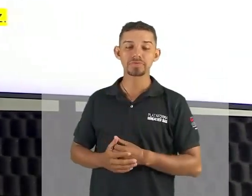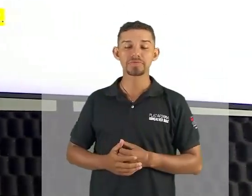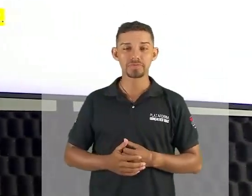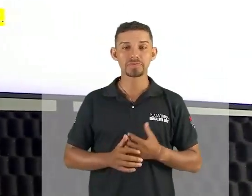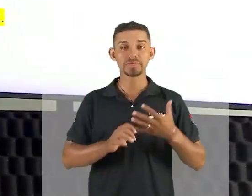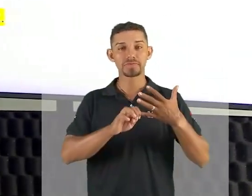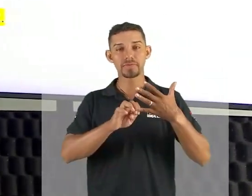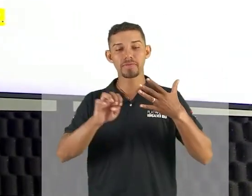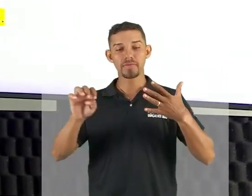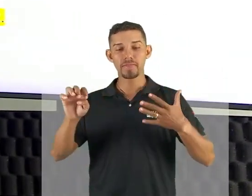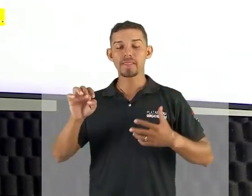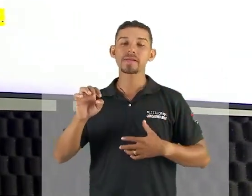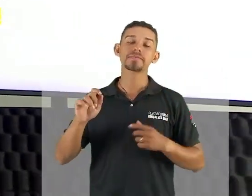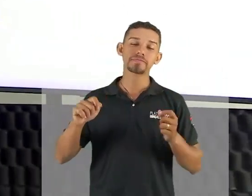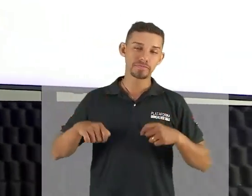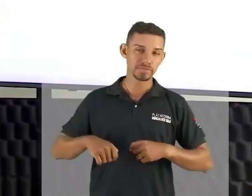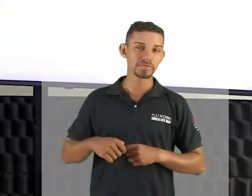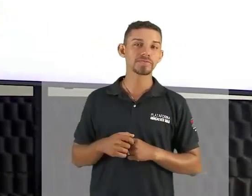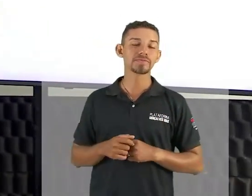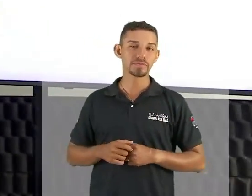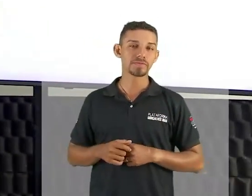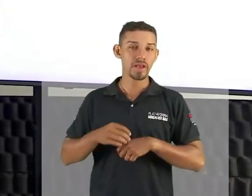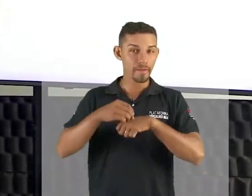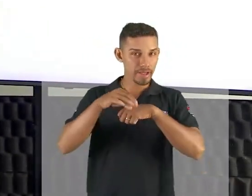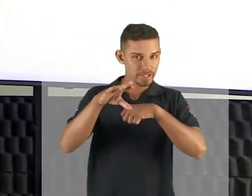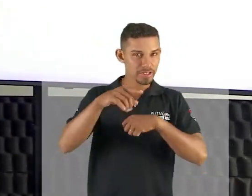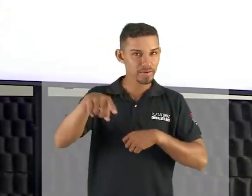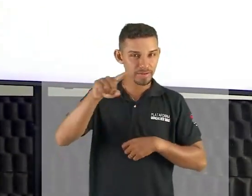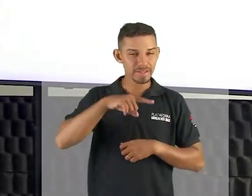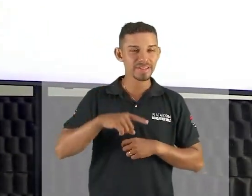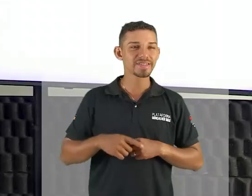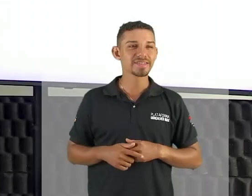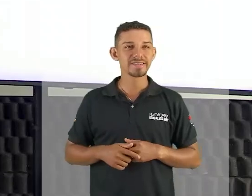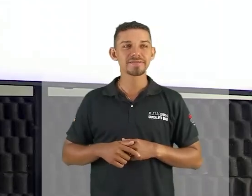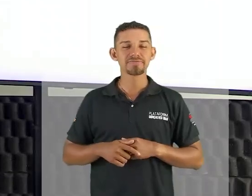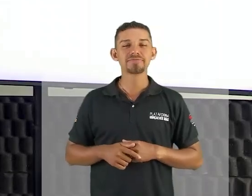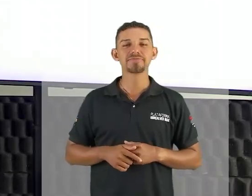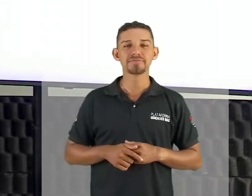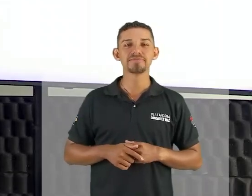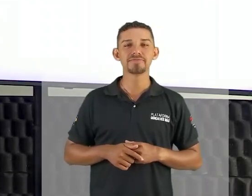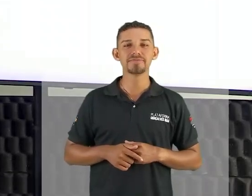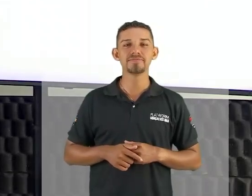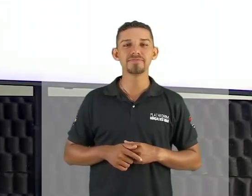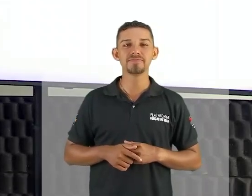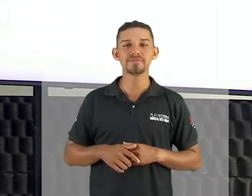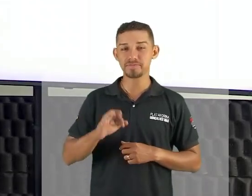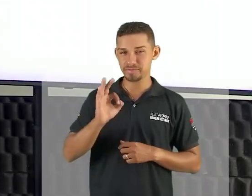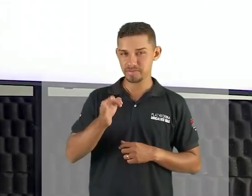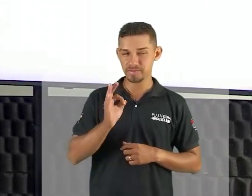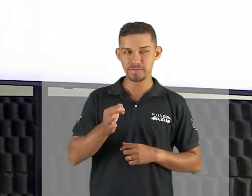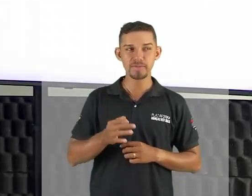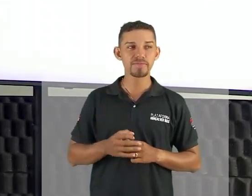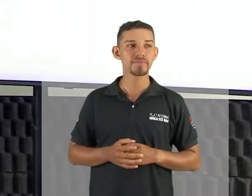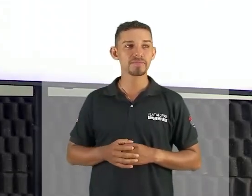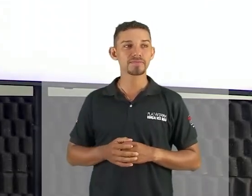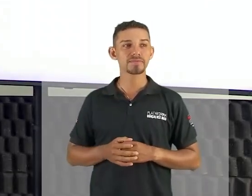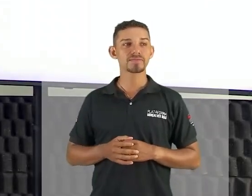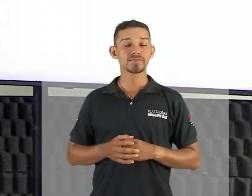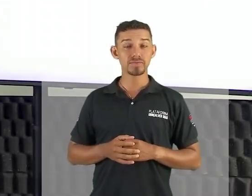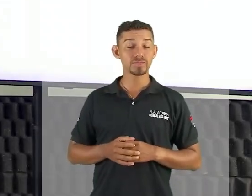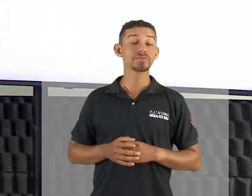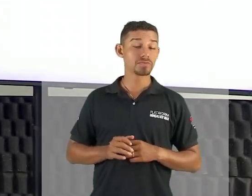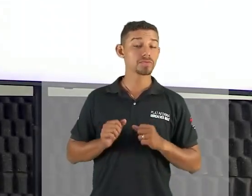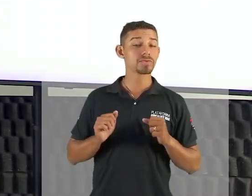ó tinha até dado uma dica para vocês antes né que a resposta era essa belezinha então Ó